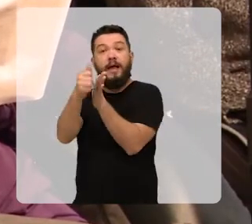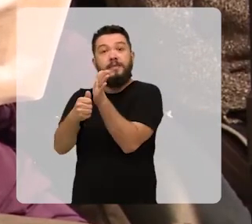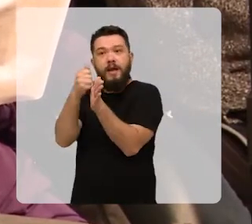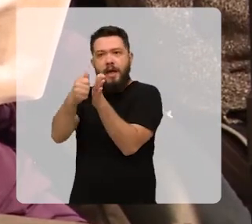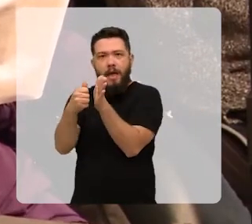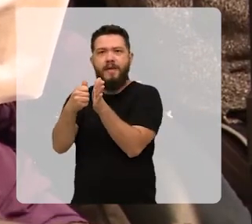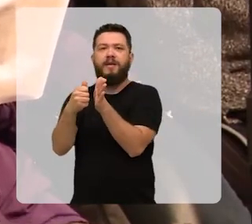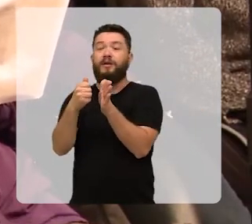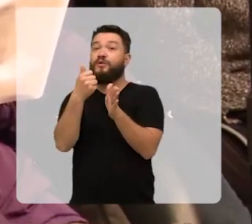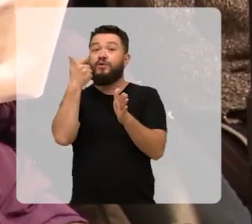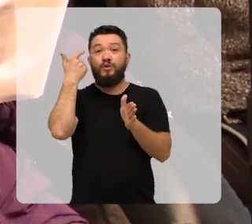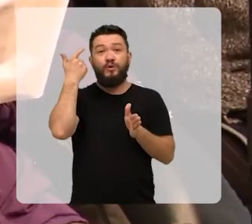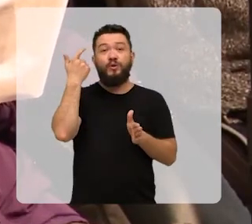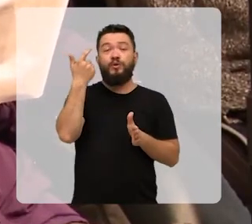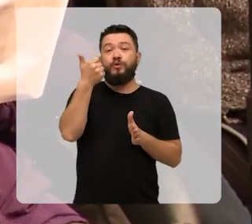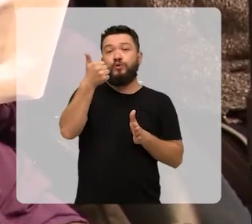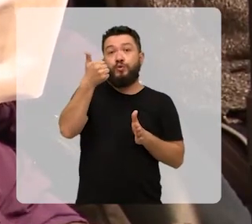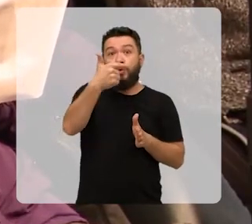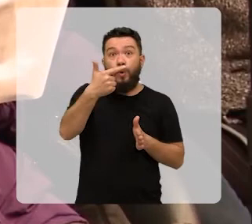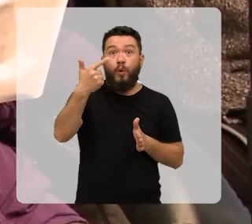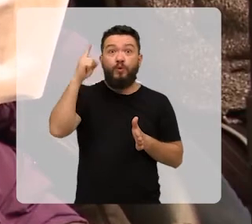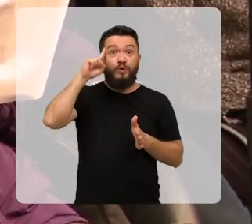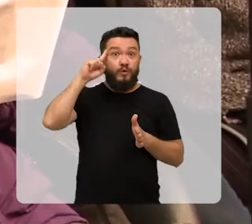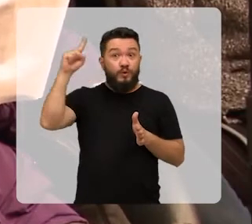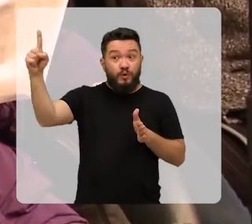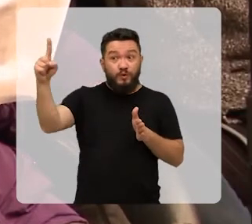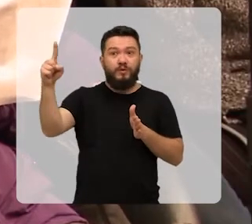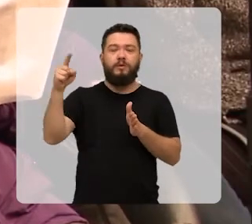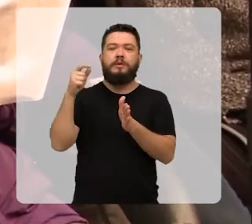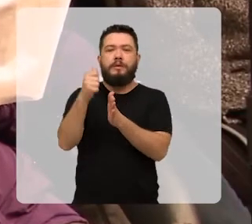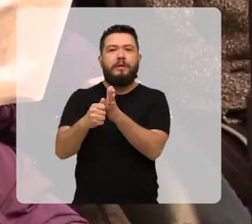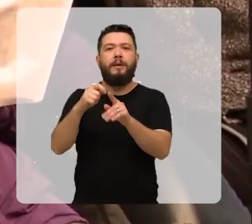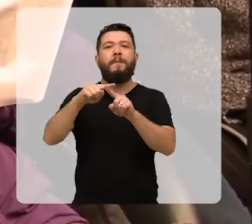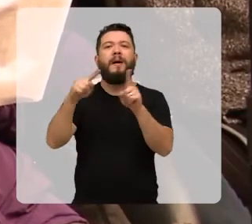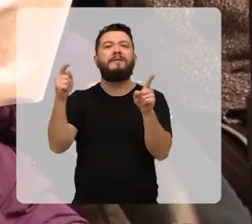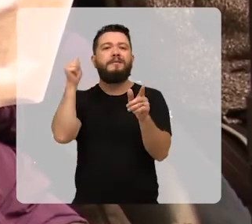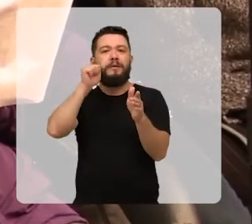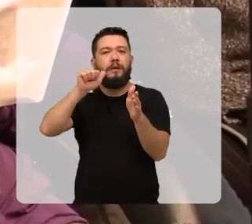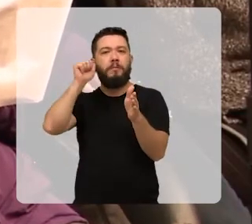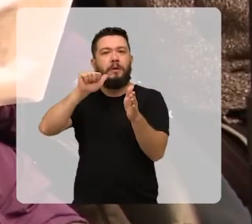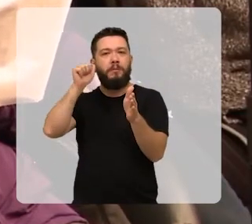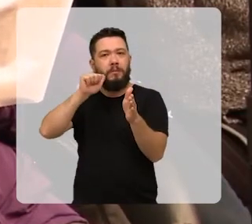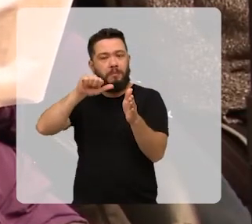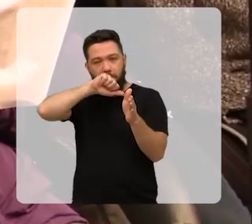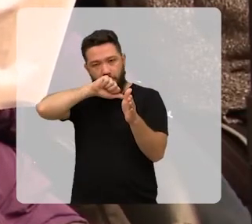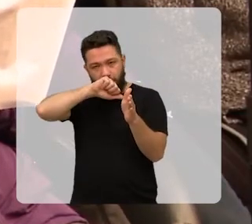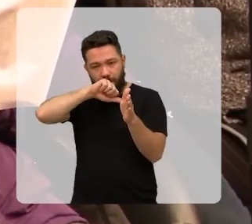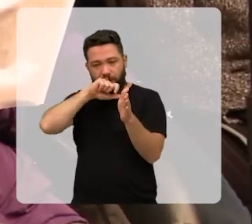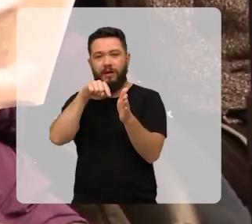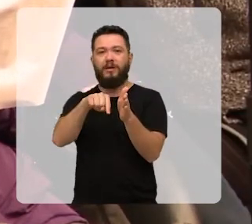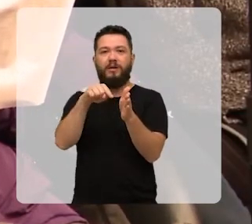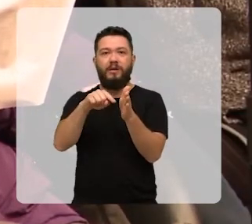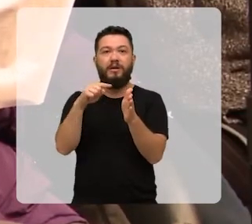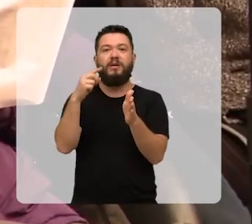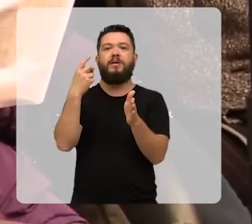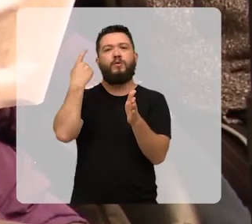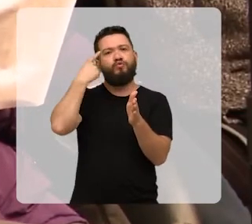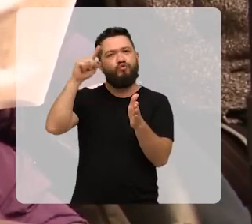dias antes de ser liberado. porém, minha mãe morreu cinco dias depois do partido.